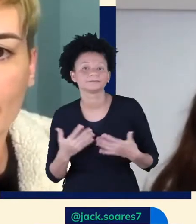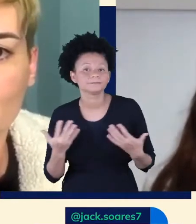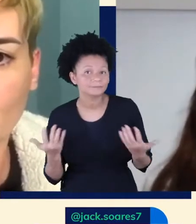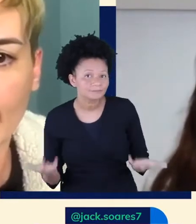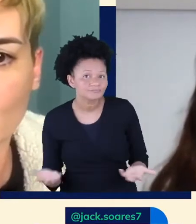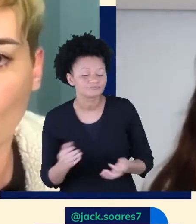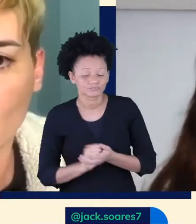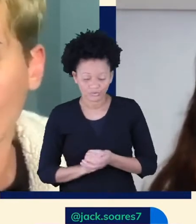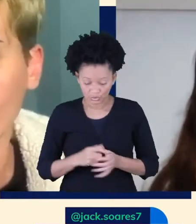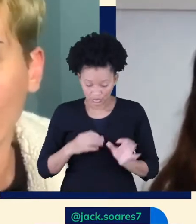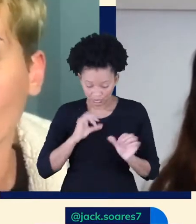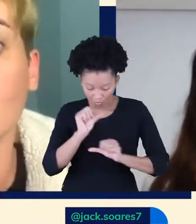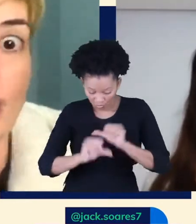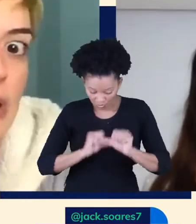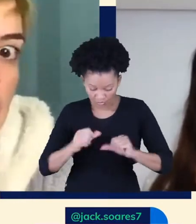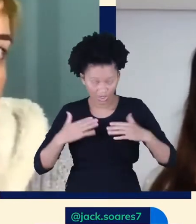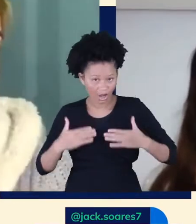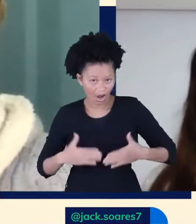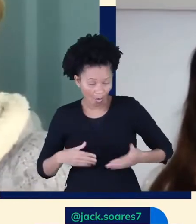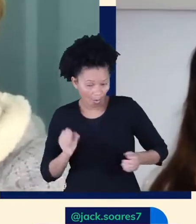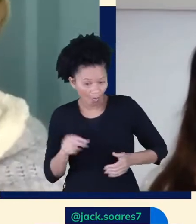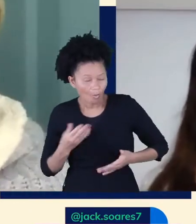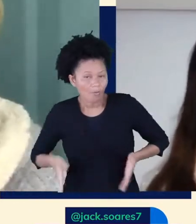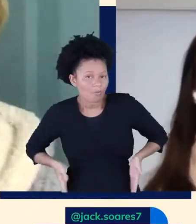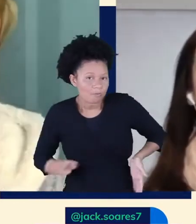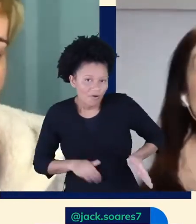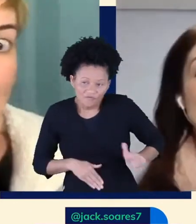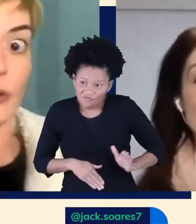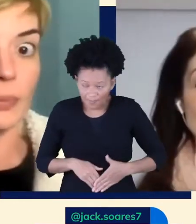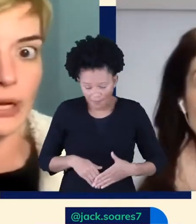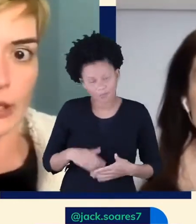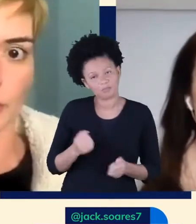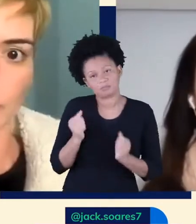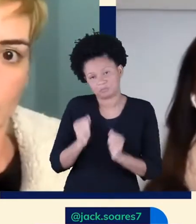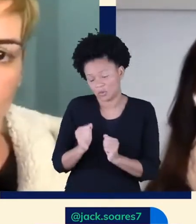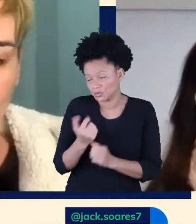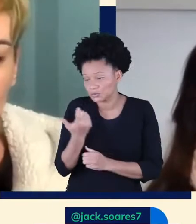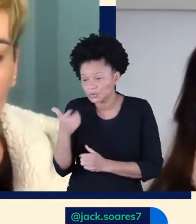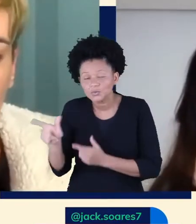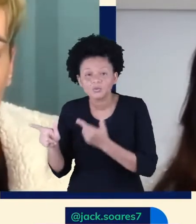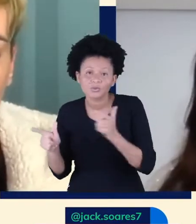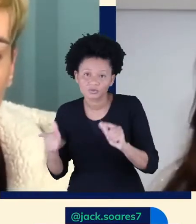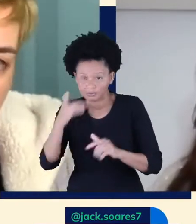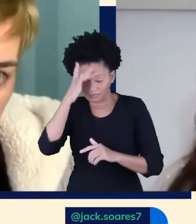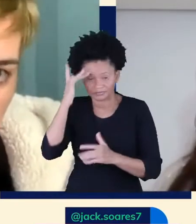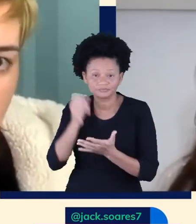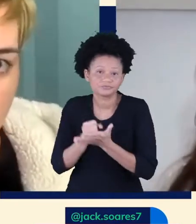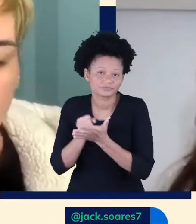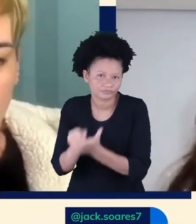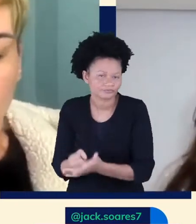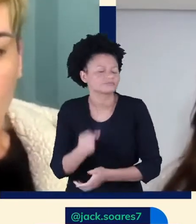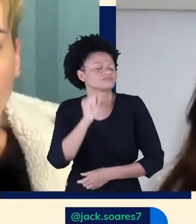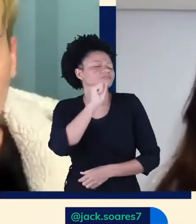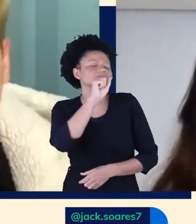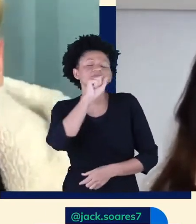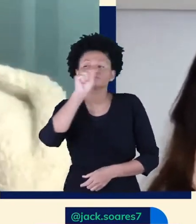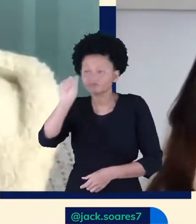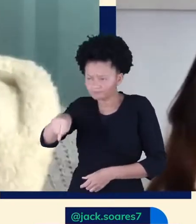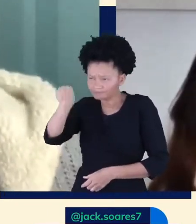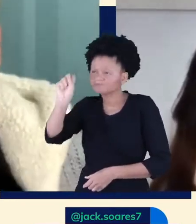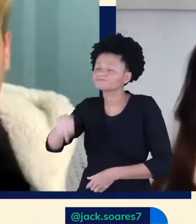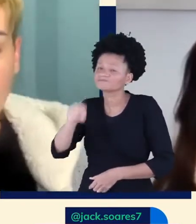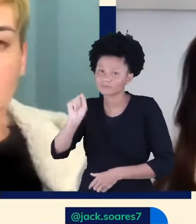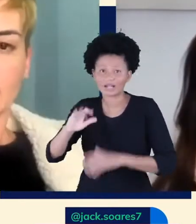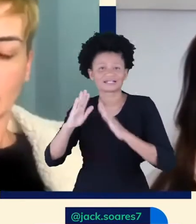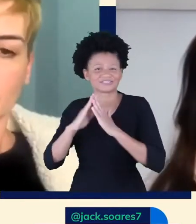Na hora de trocar de roupa e a fralda, pode ser que tenha mais gente além do banho que ajuda. Sim, sim. Ainda mais em creche.